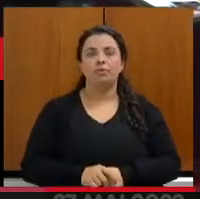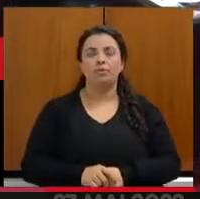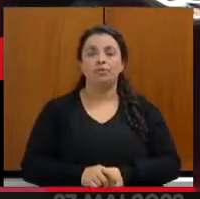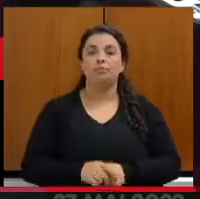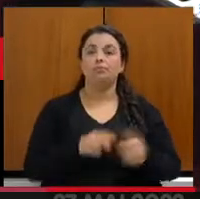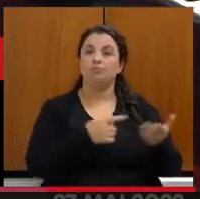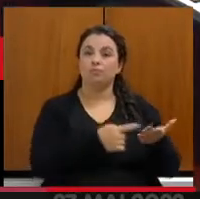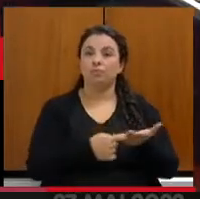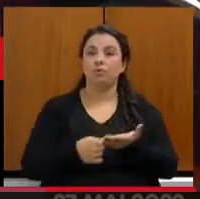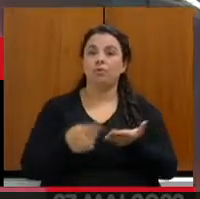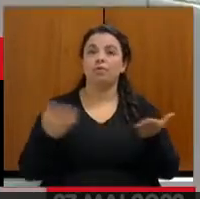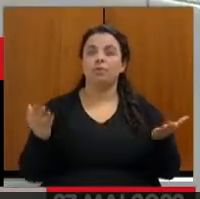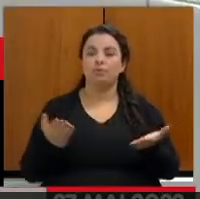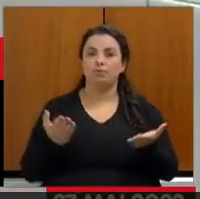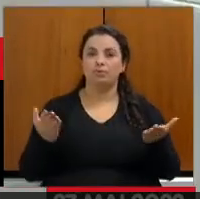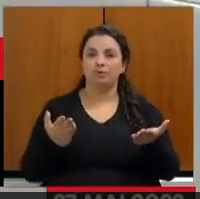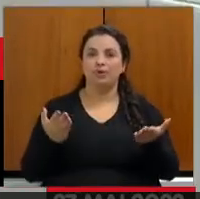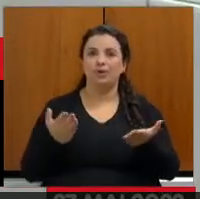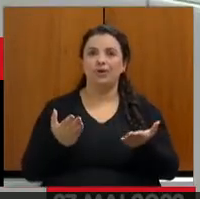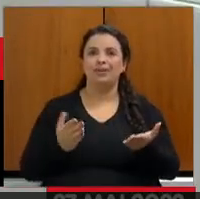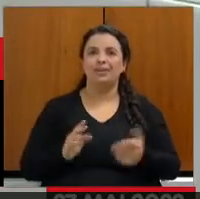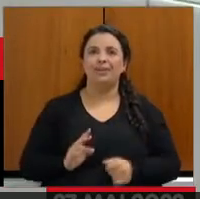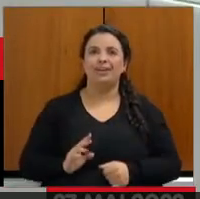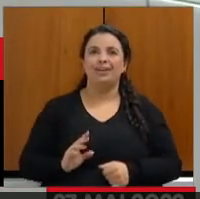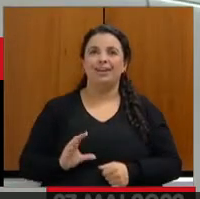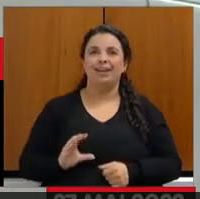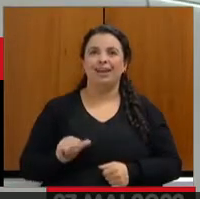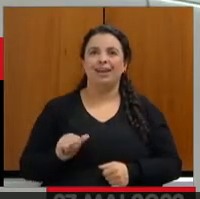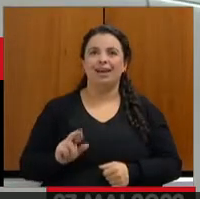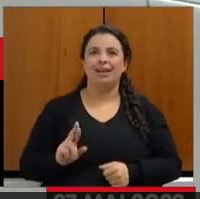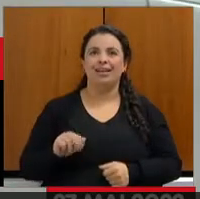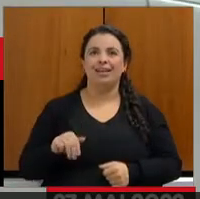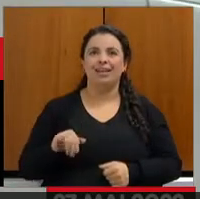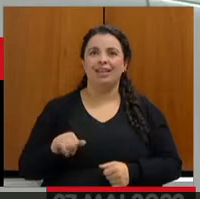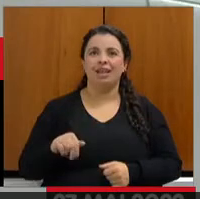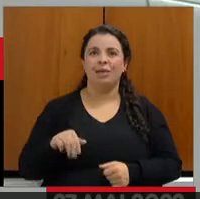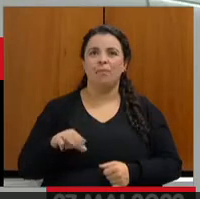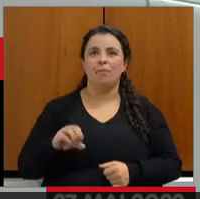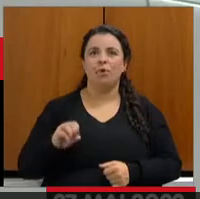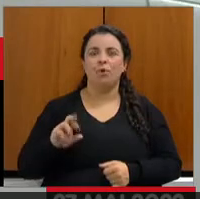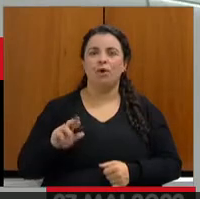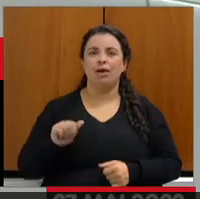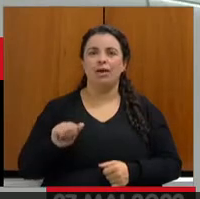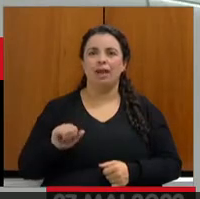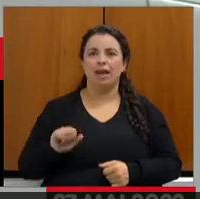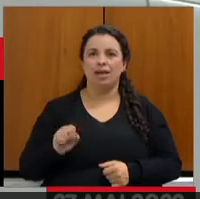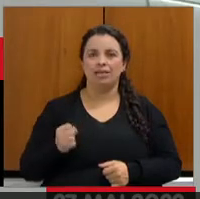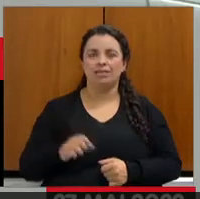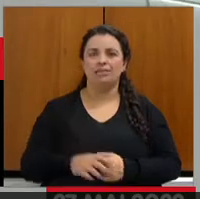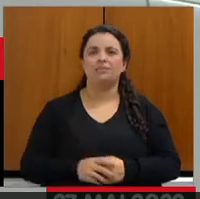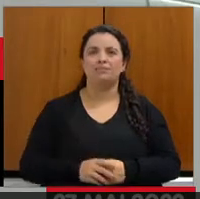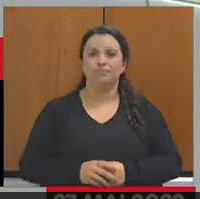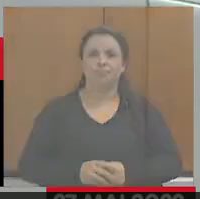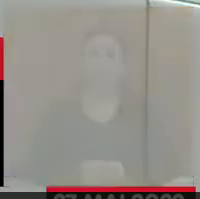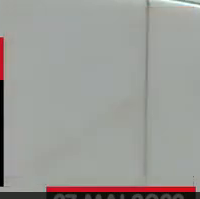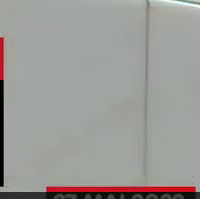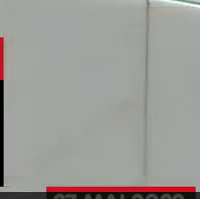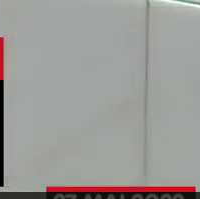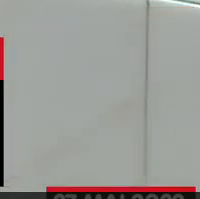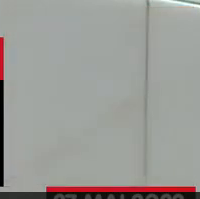convidamos agora a senhora Karina Moraes Historiador a Emily tante da Marcha mundial das